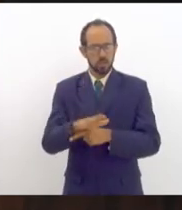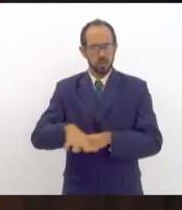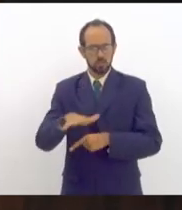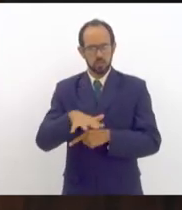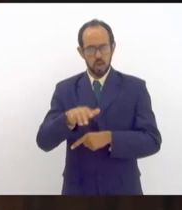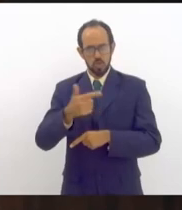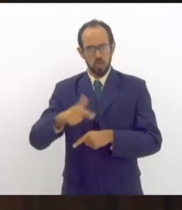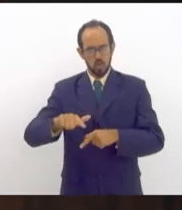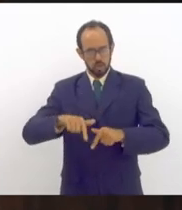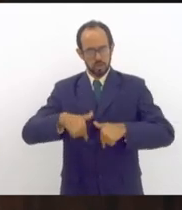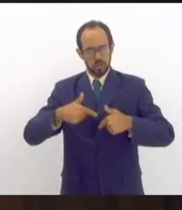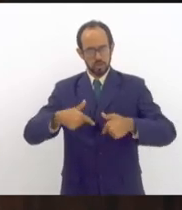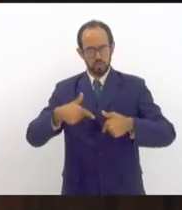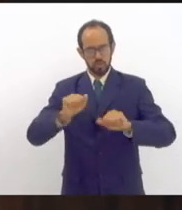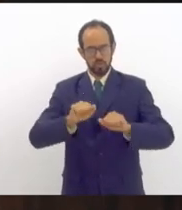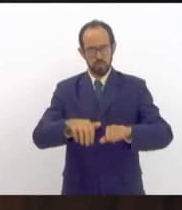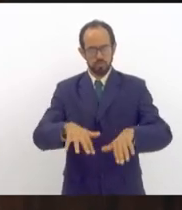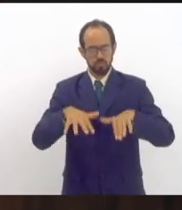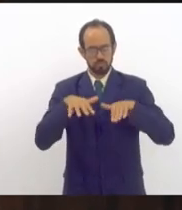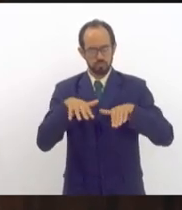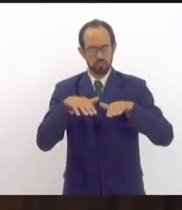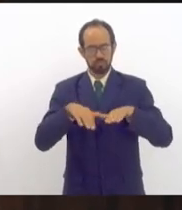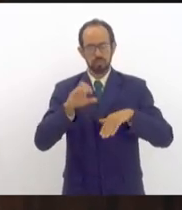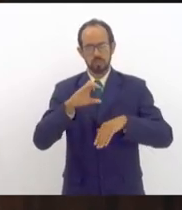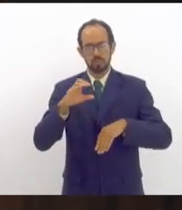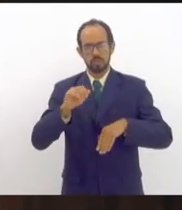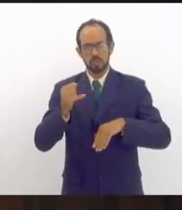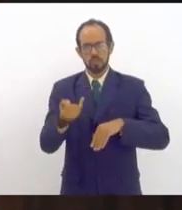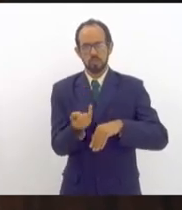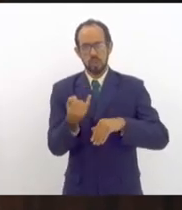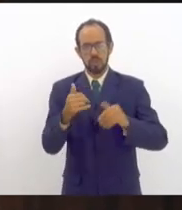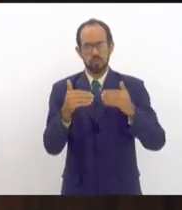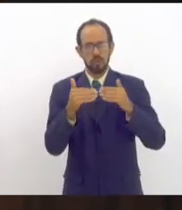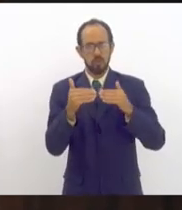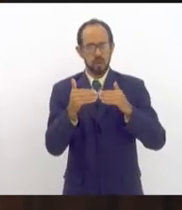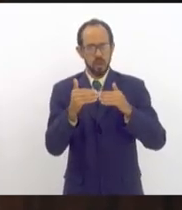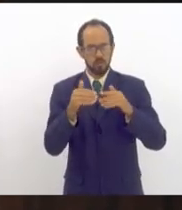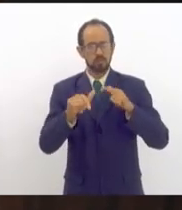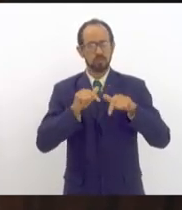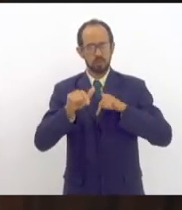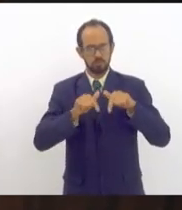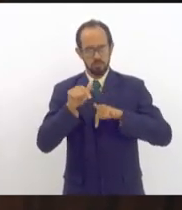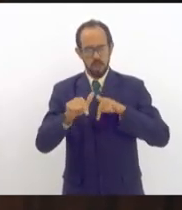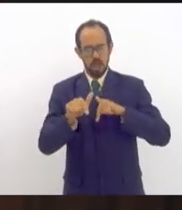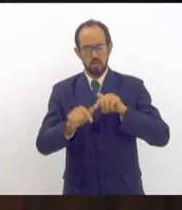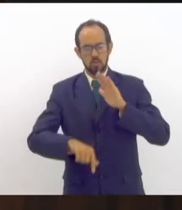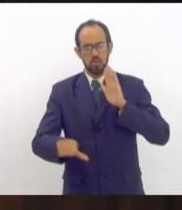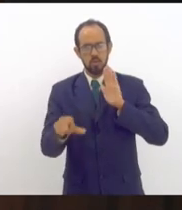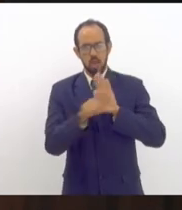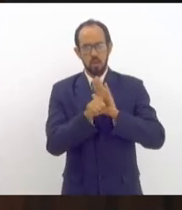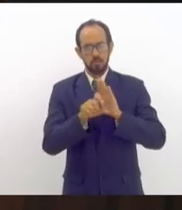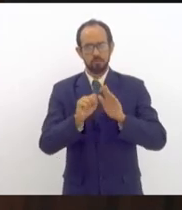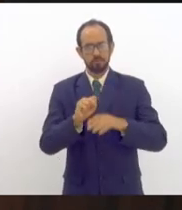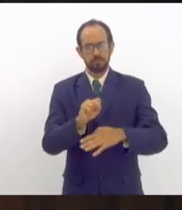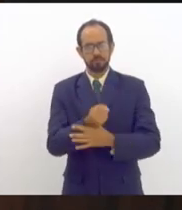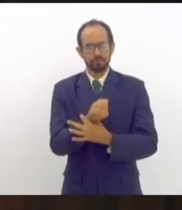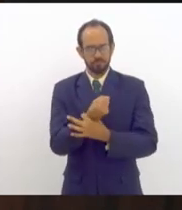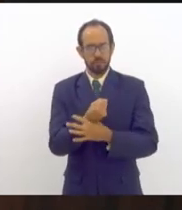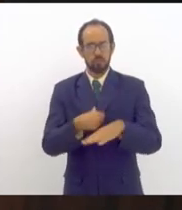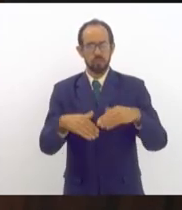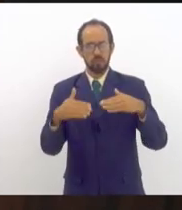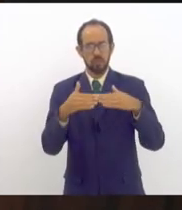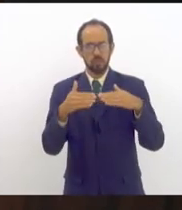parecerem as emendas de plenário das comissões de construção Justiça favorável de trabalho legislação social e Seguridade Social favorável de